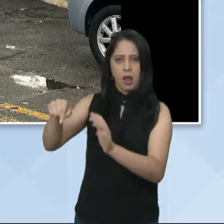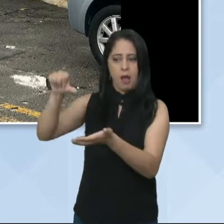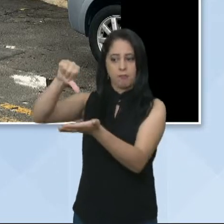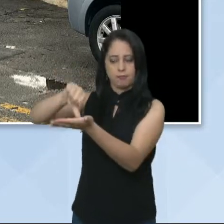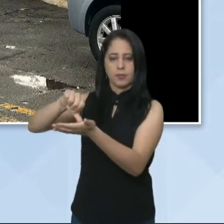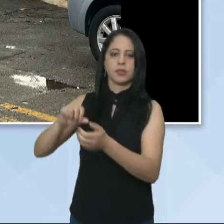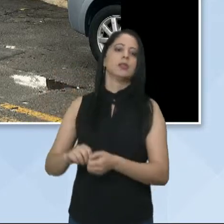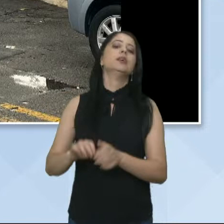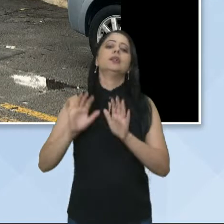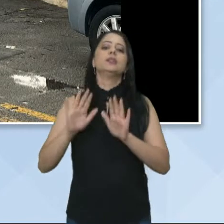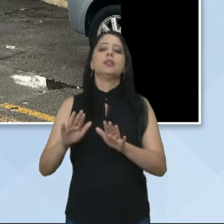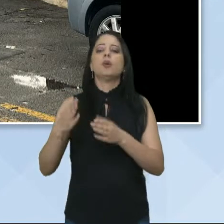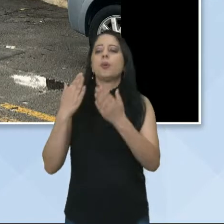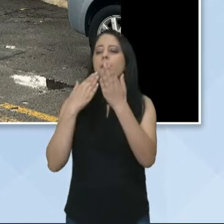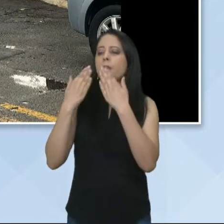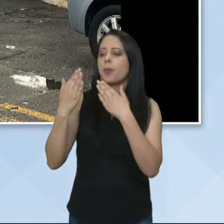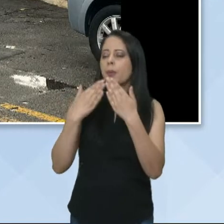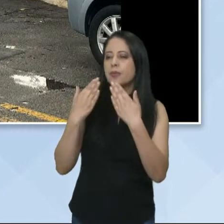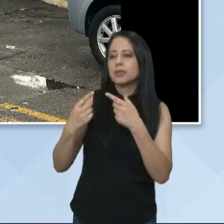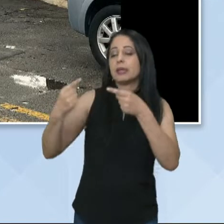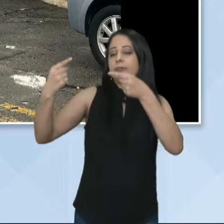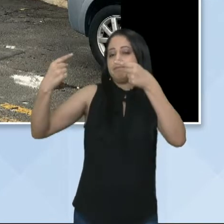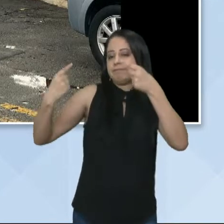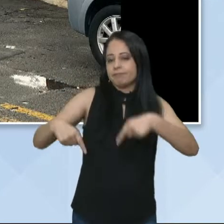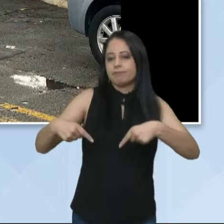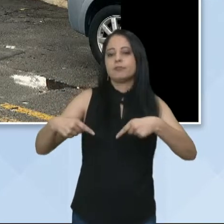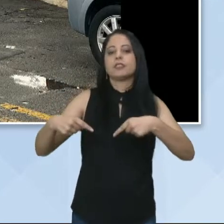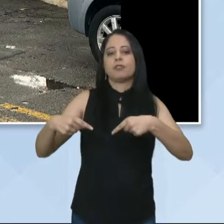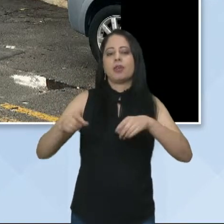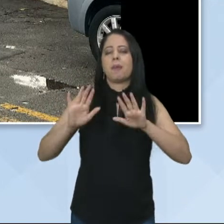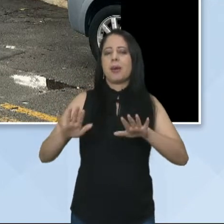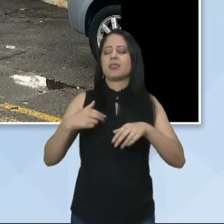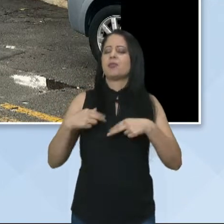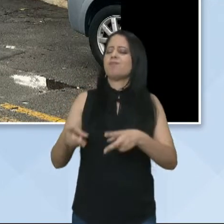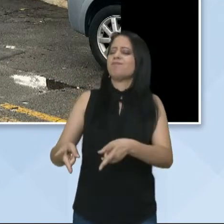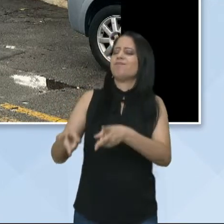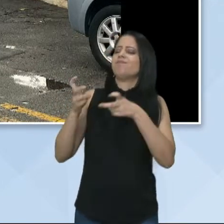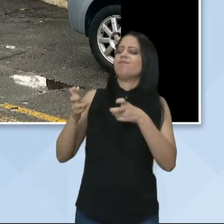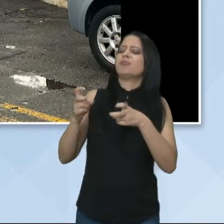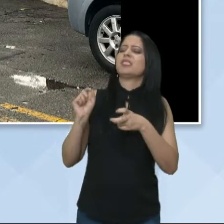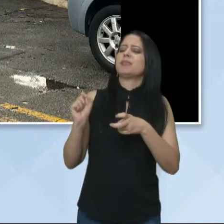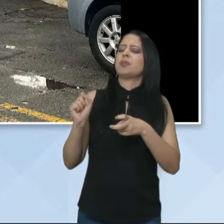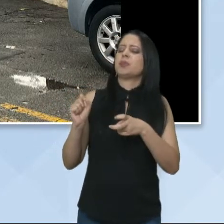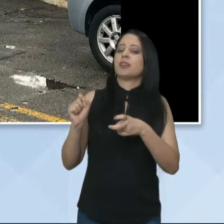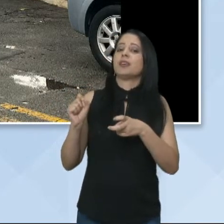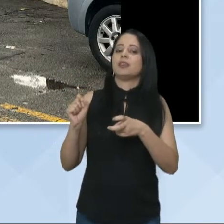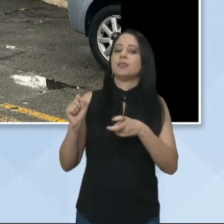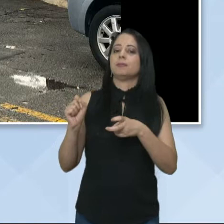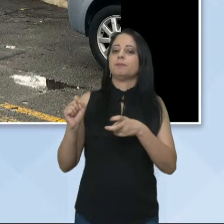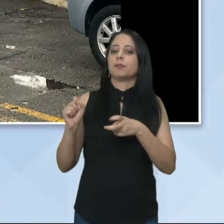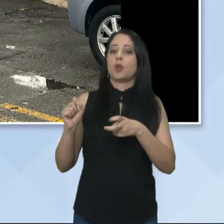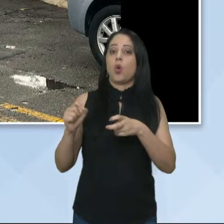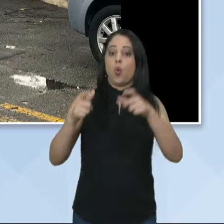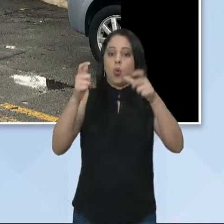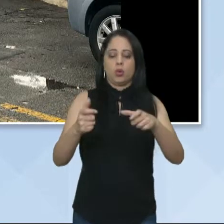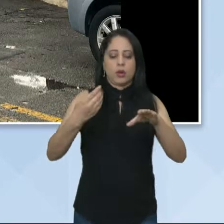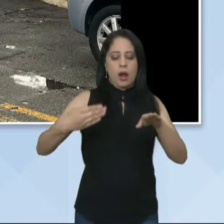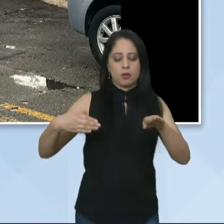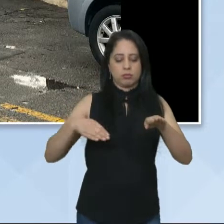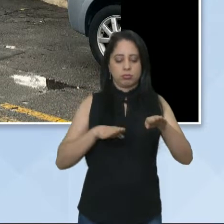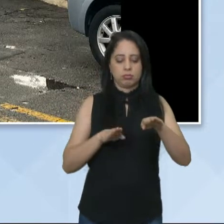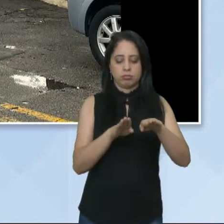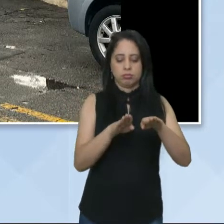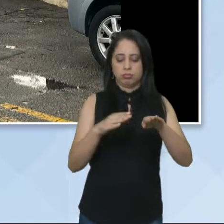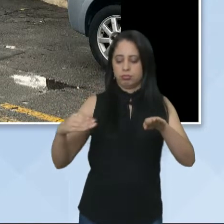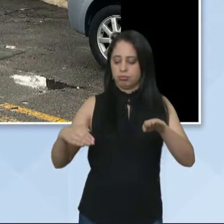os grandes desafios, mas uma situação que eu notei que pode ser primordial ali é o estacionamento ali,